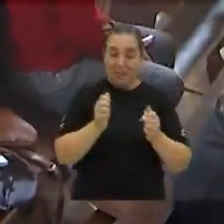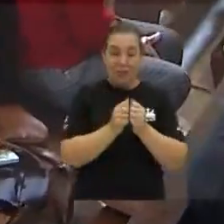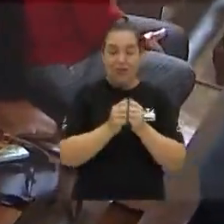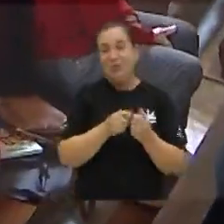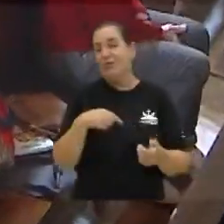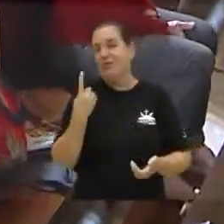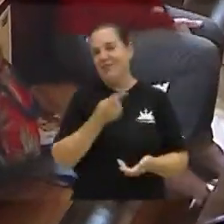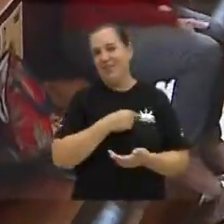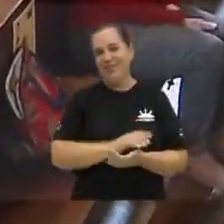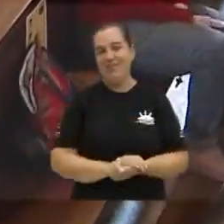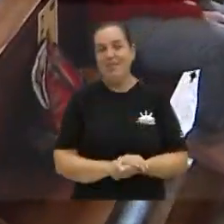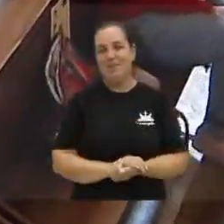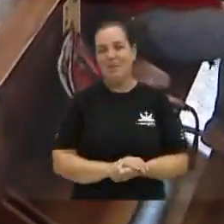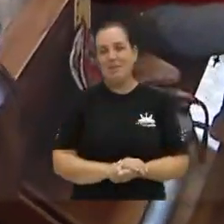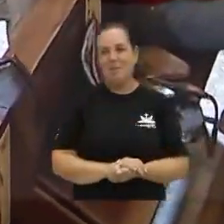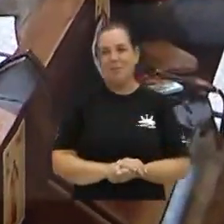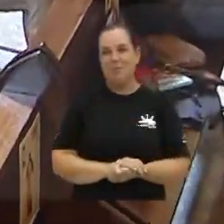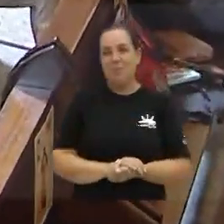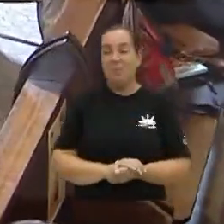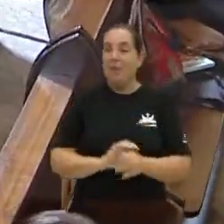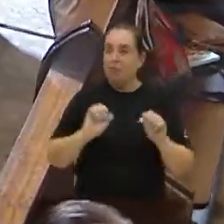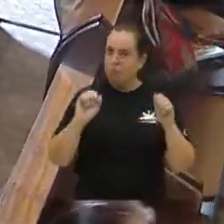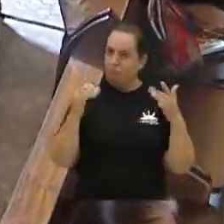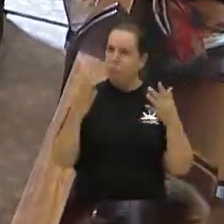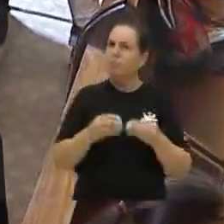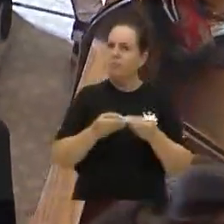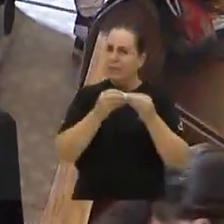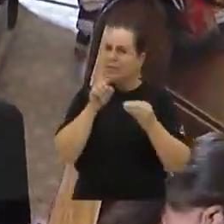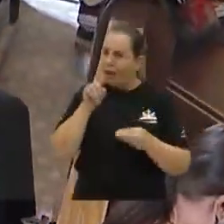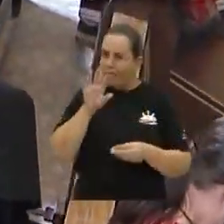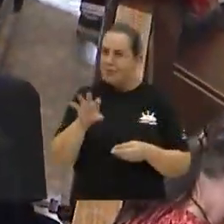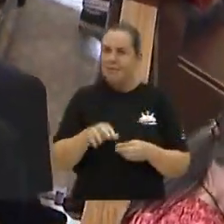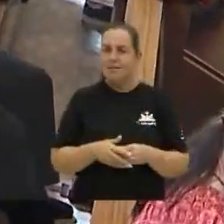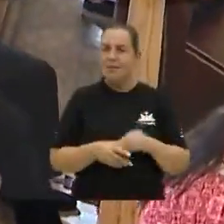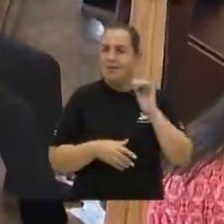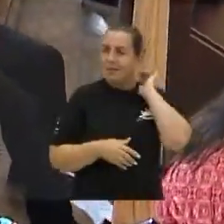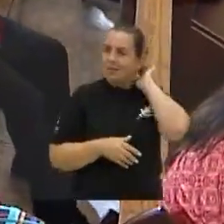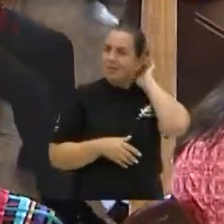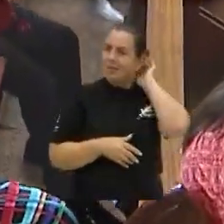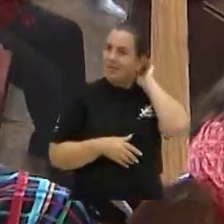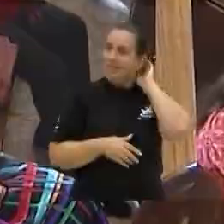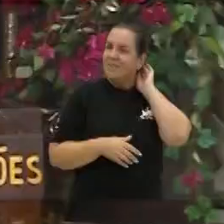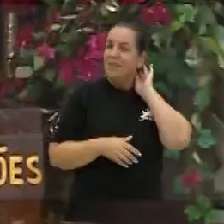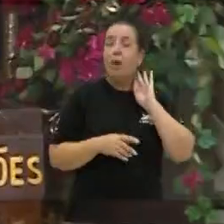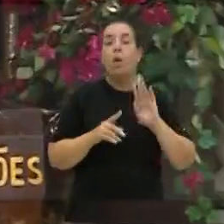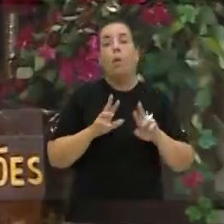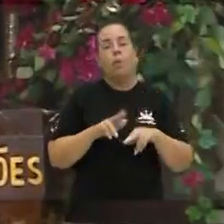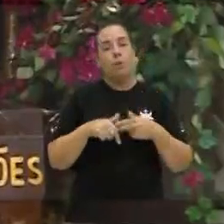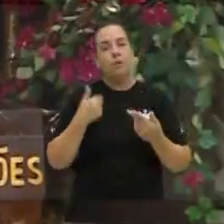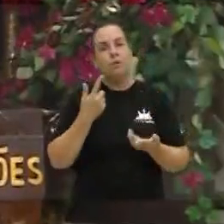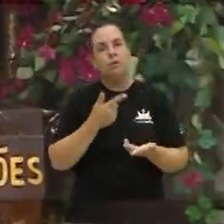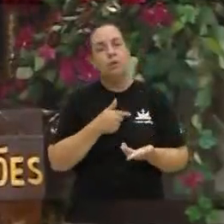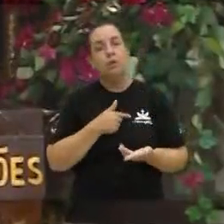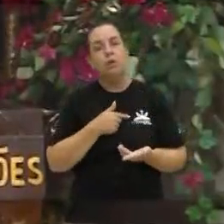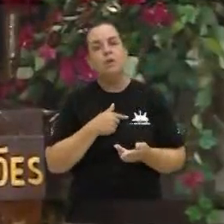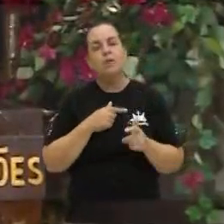nós. A celebração é isso. Por isso que se nos torna-se um pequeno